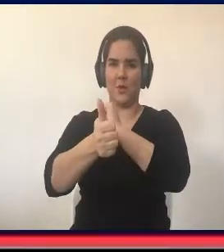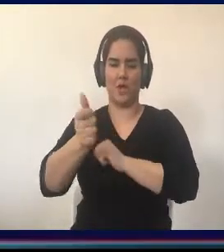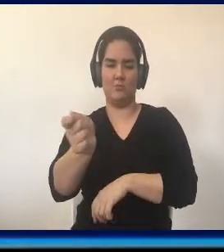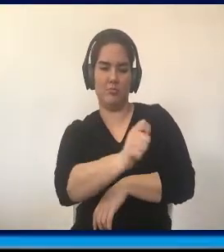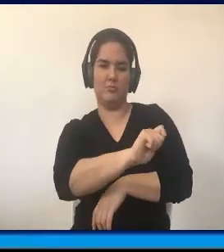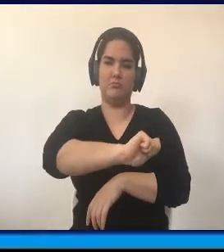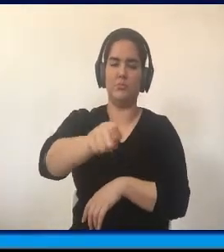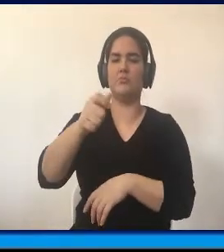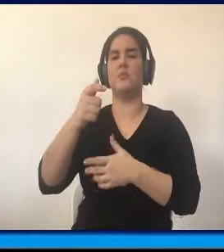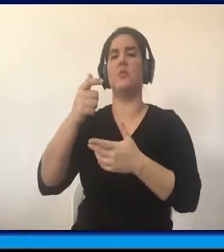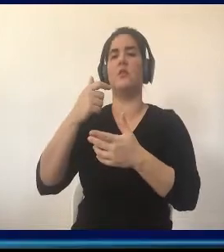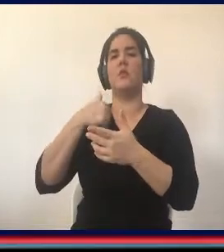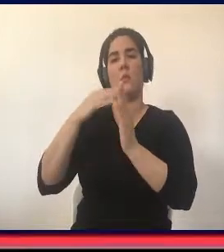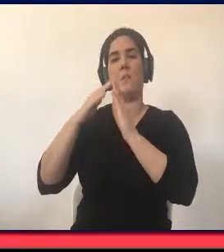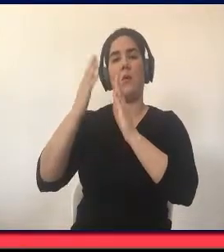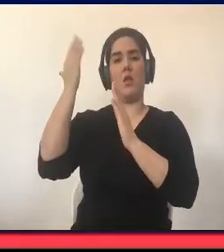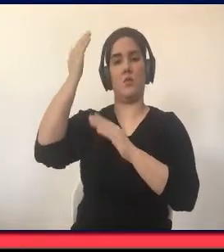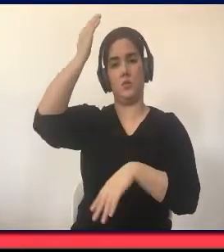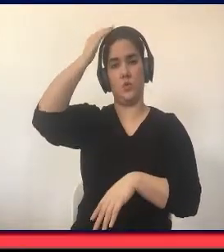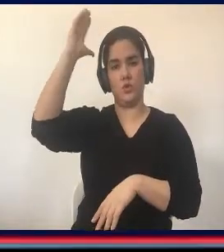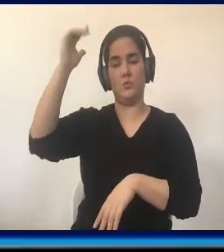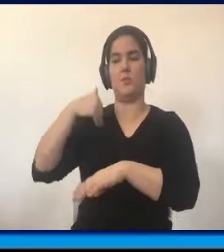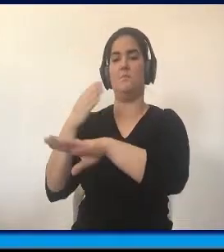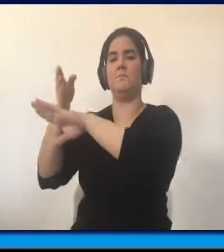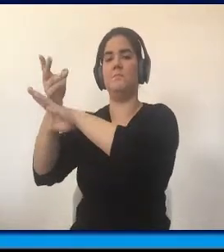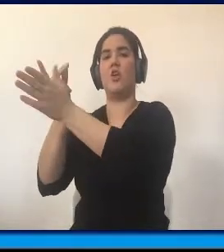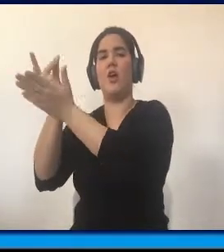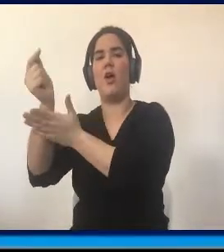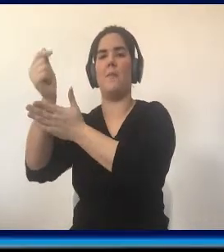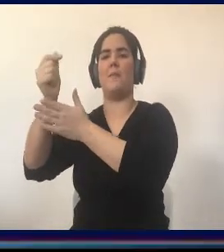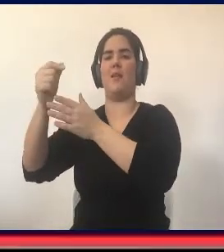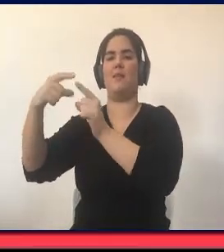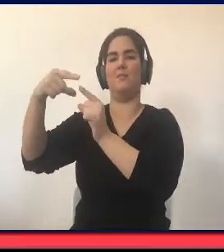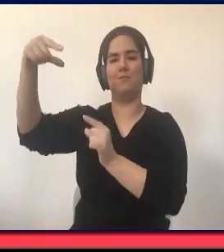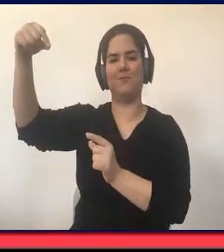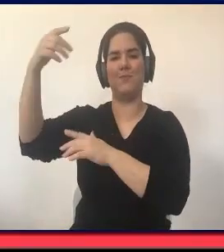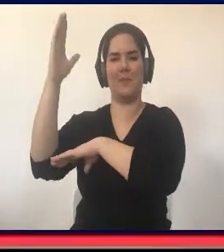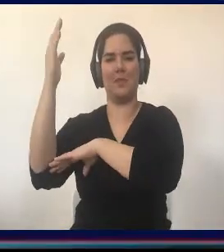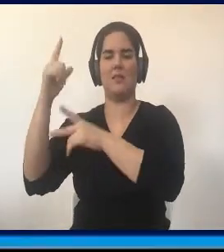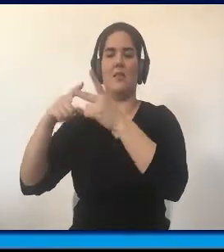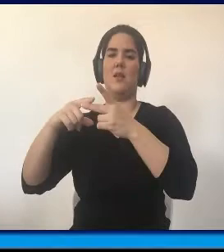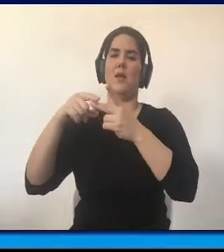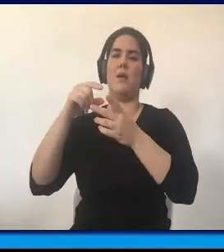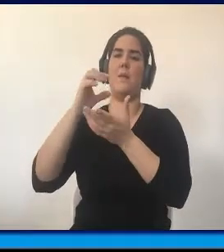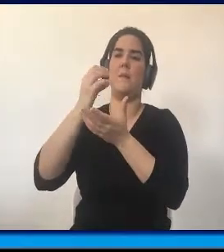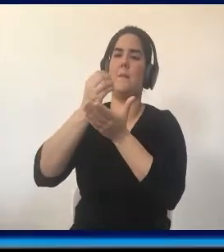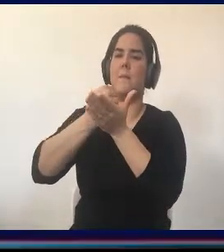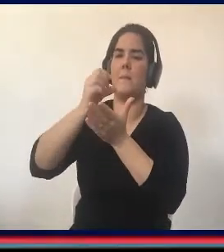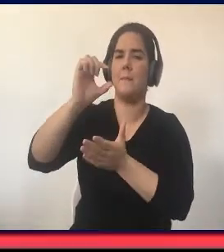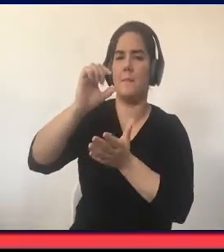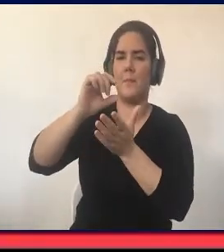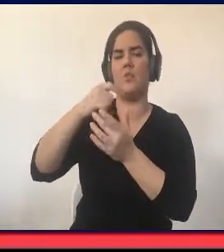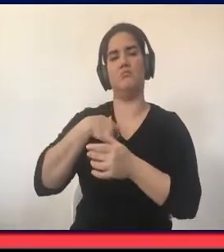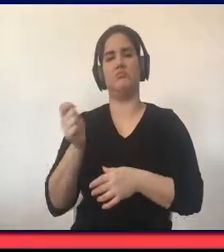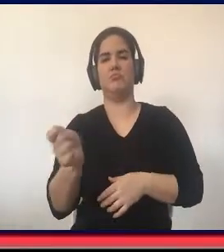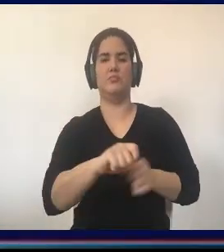de esportes, comprou raquete e bolinha e fomos jogar tênis na Faculdade Federal do Paraná, lá em Curitiba, que ele era aluno lá também. A gente